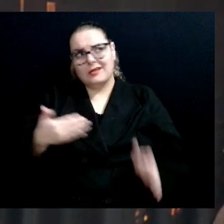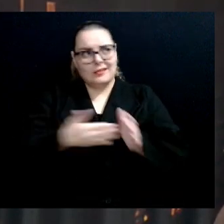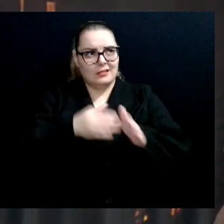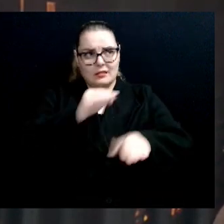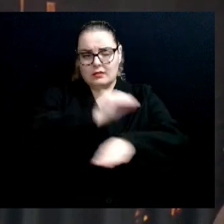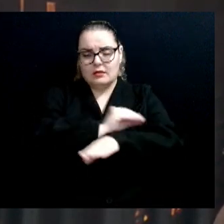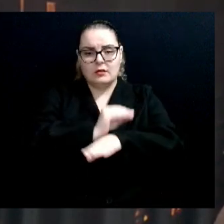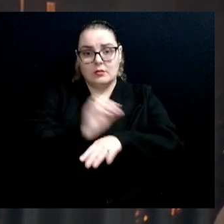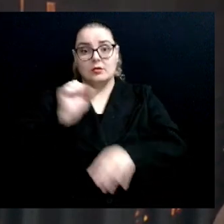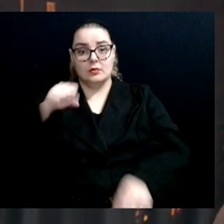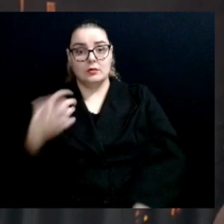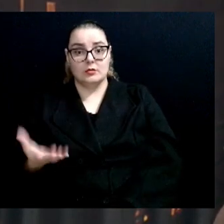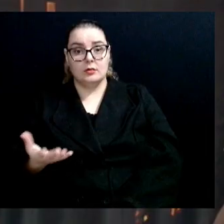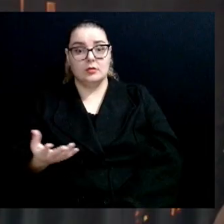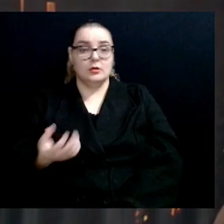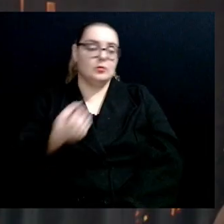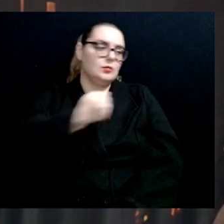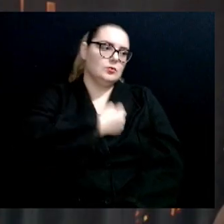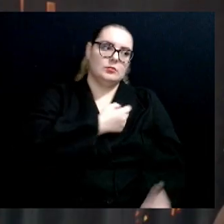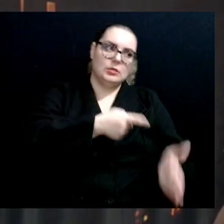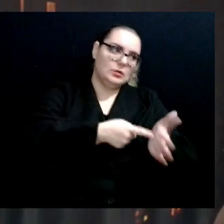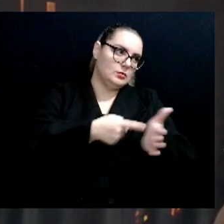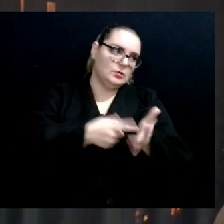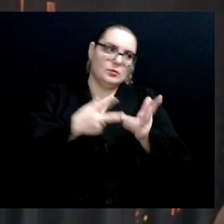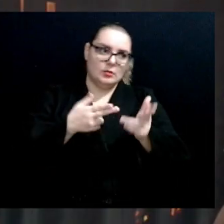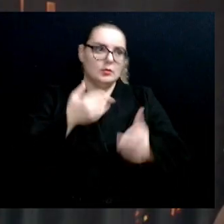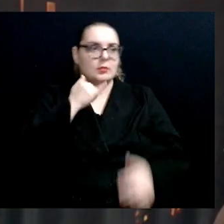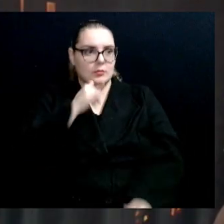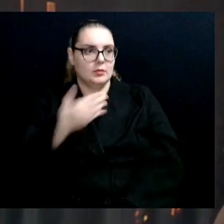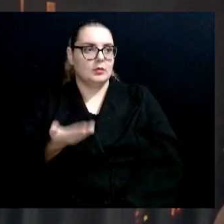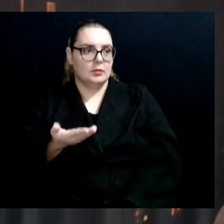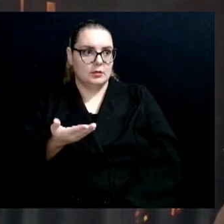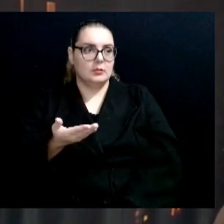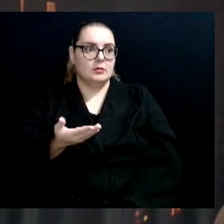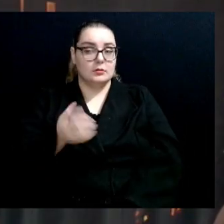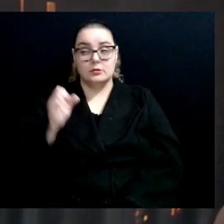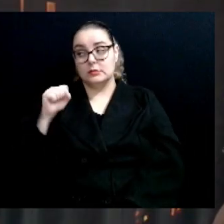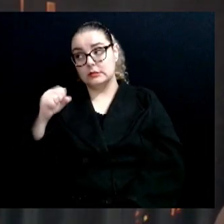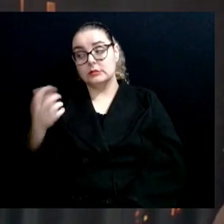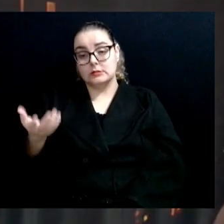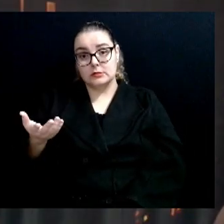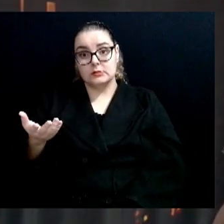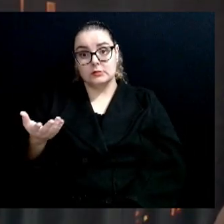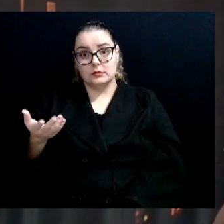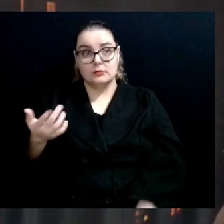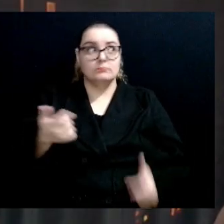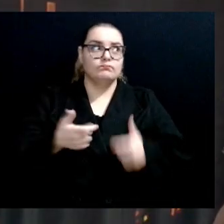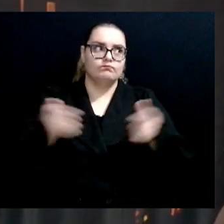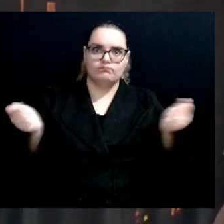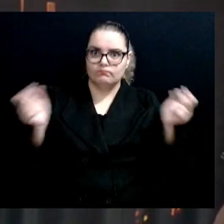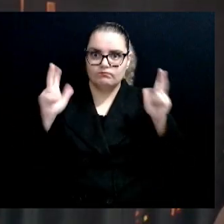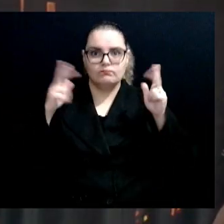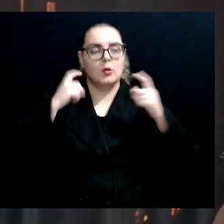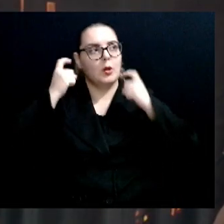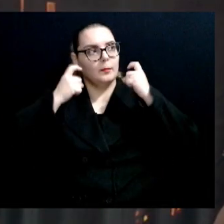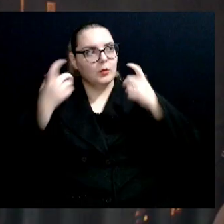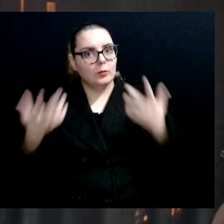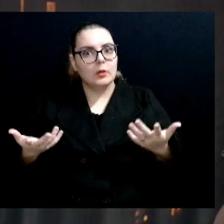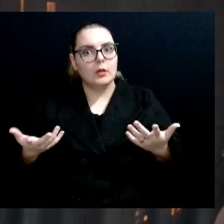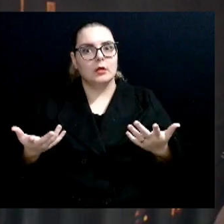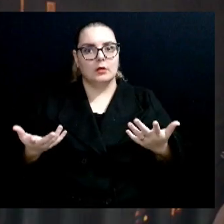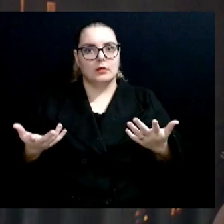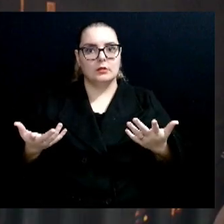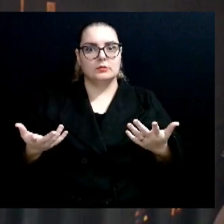de denúncias que você levantou, né? É muito alarmante, né? Quer dizer, a gente pensa na